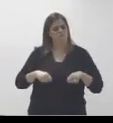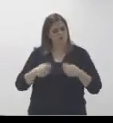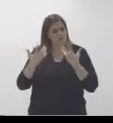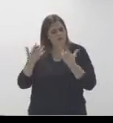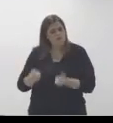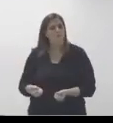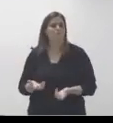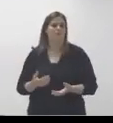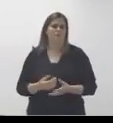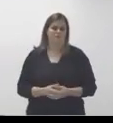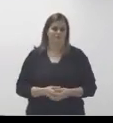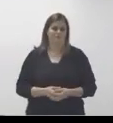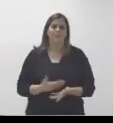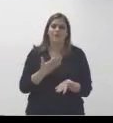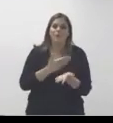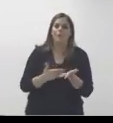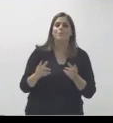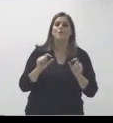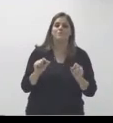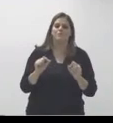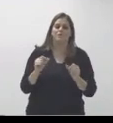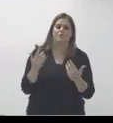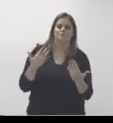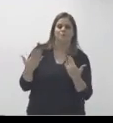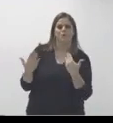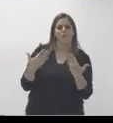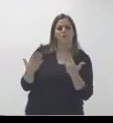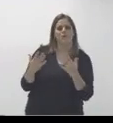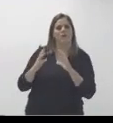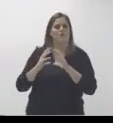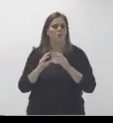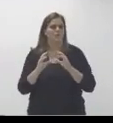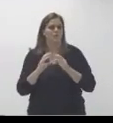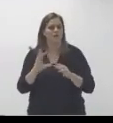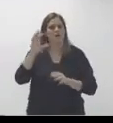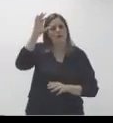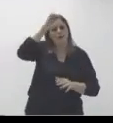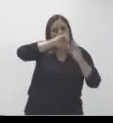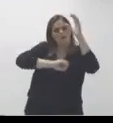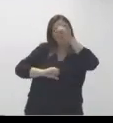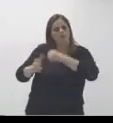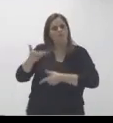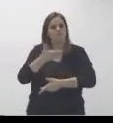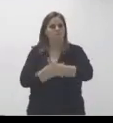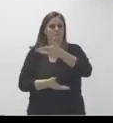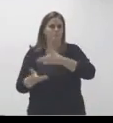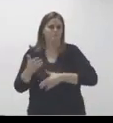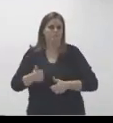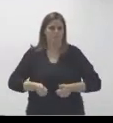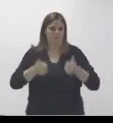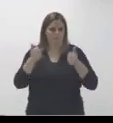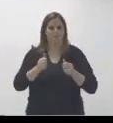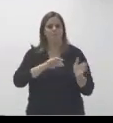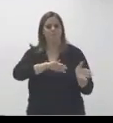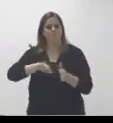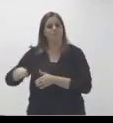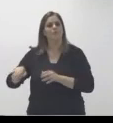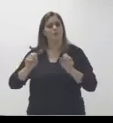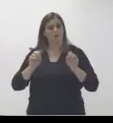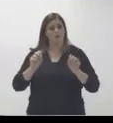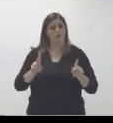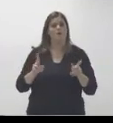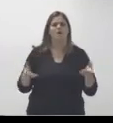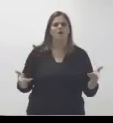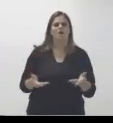esse processo de aprendizado de uns com os outros pois bem entrando nas no assunto específico das comunidades terapêuticas